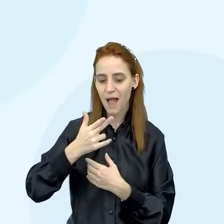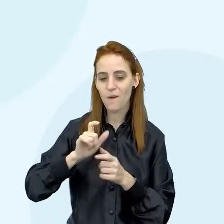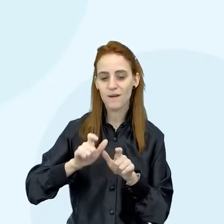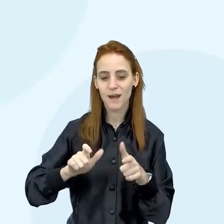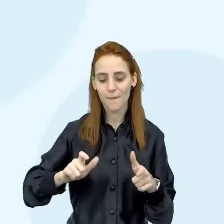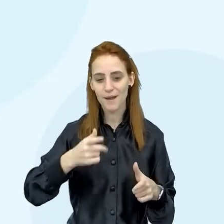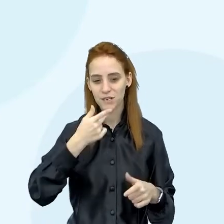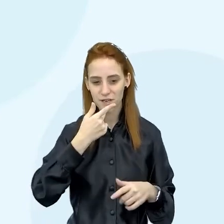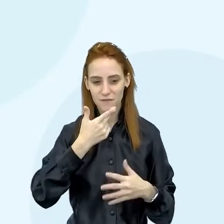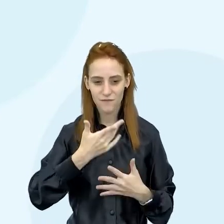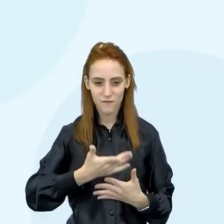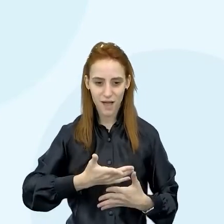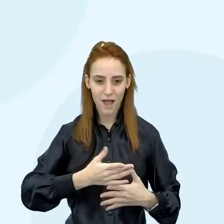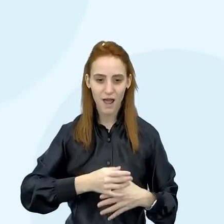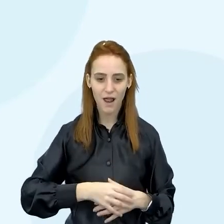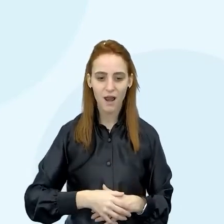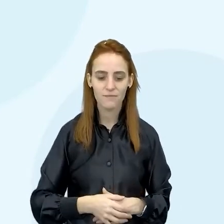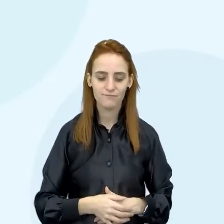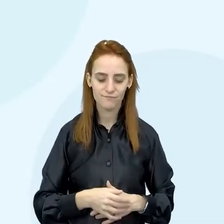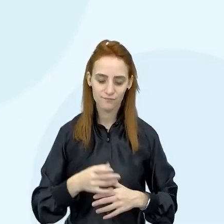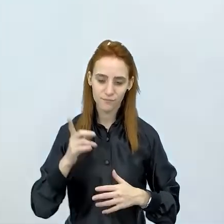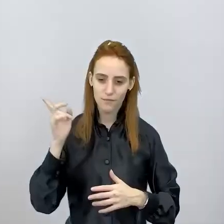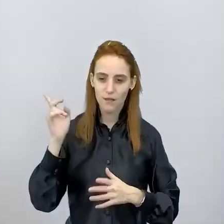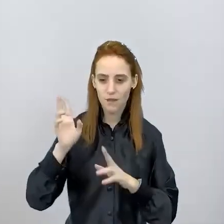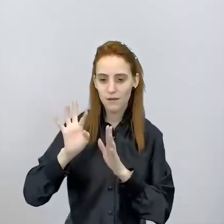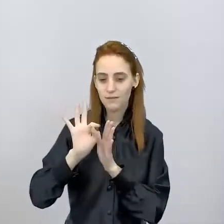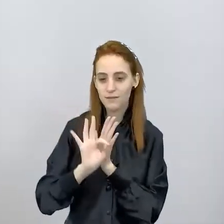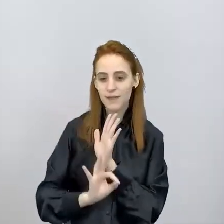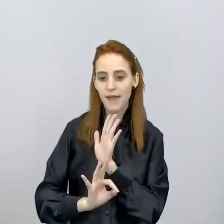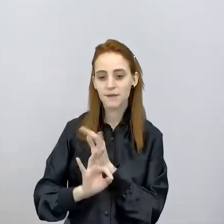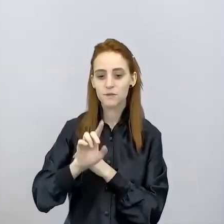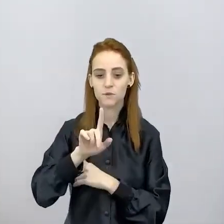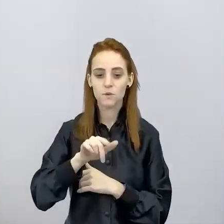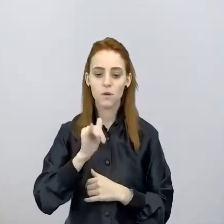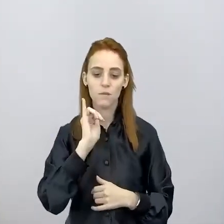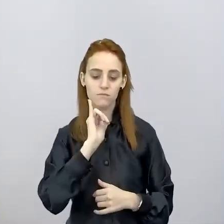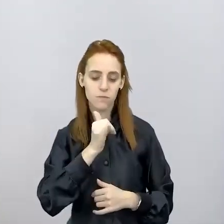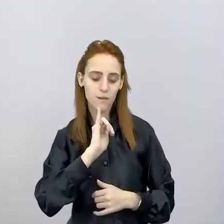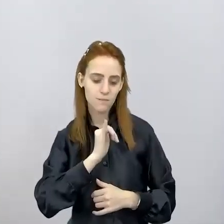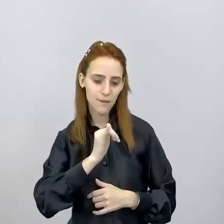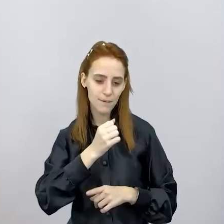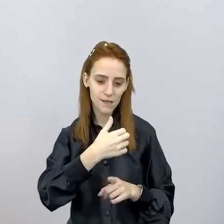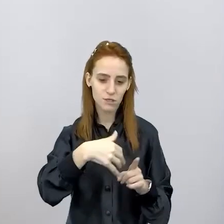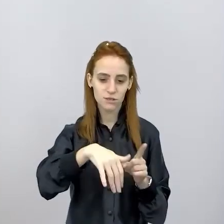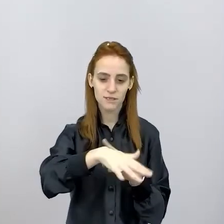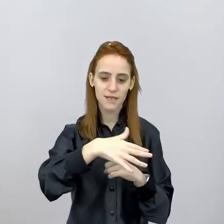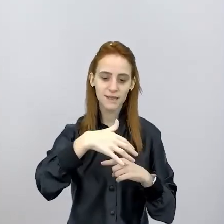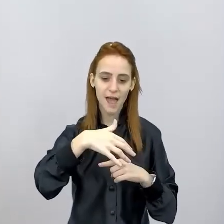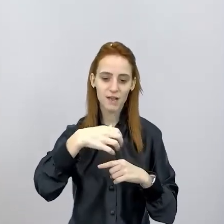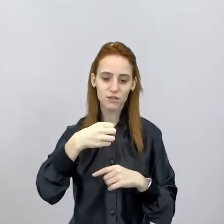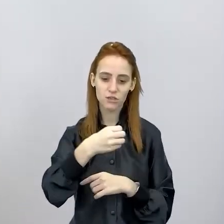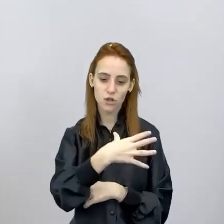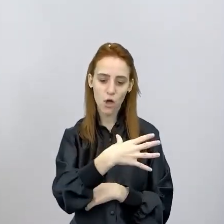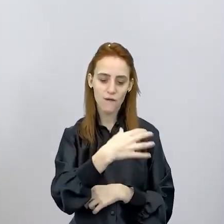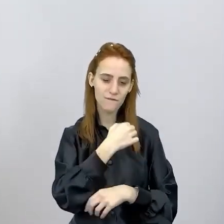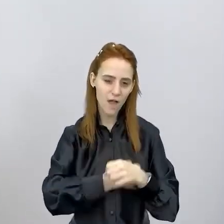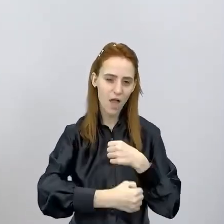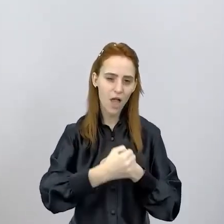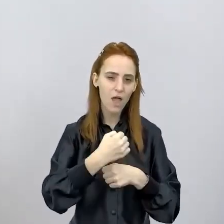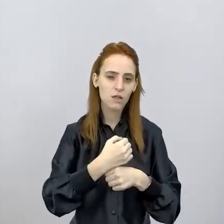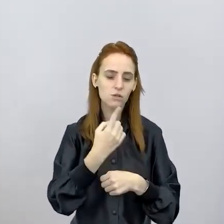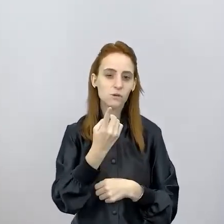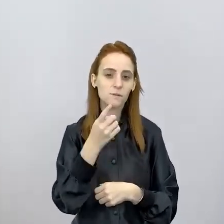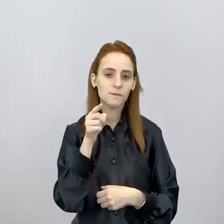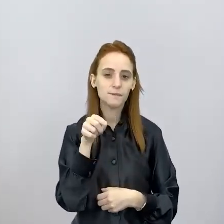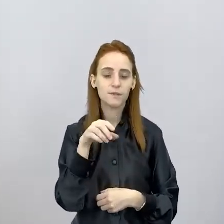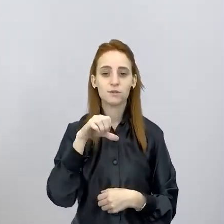que a gente falou, olha, aqui o discurso para o pessoal da Semana de Arte Moderna, 1920, foi o quê? Vamos falar a